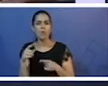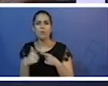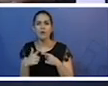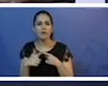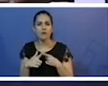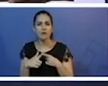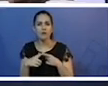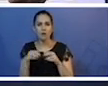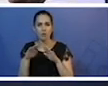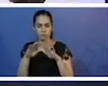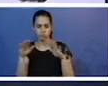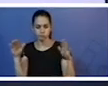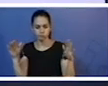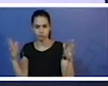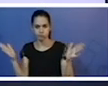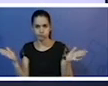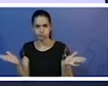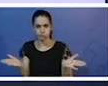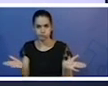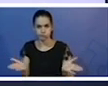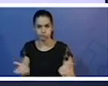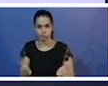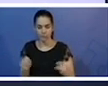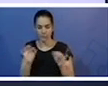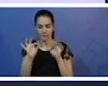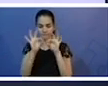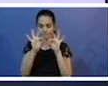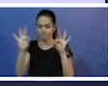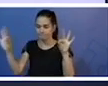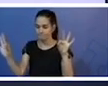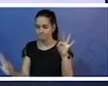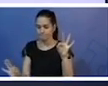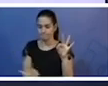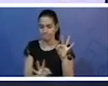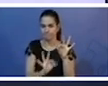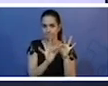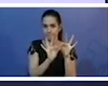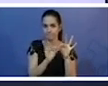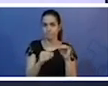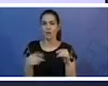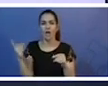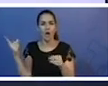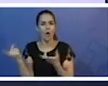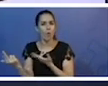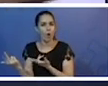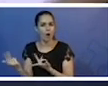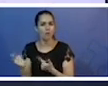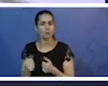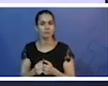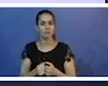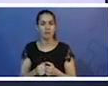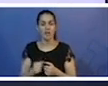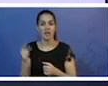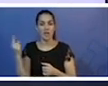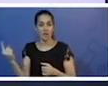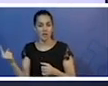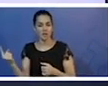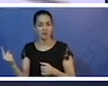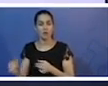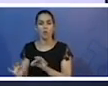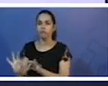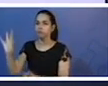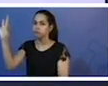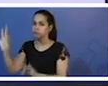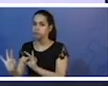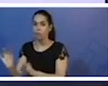aqui vai ter a mesma medida desse, porque eles são iguais. Esse lado vai ter a mesma